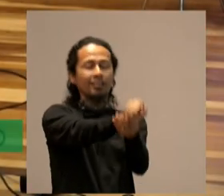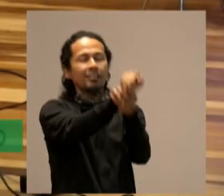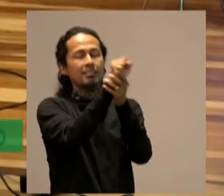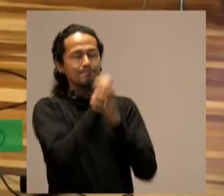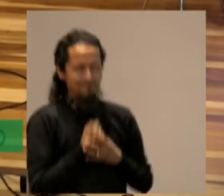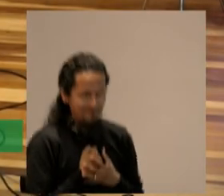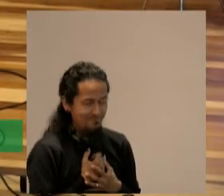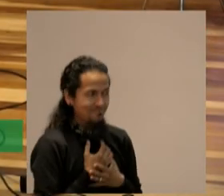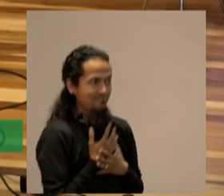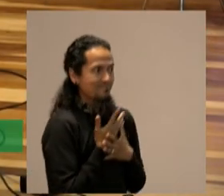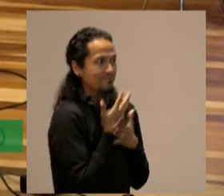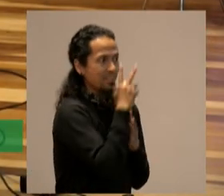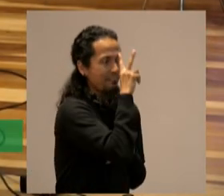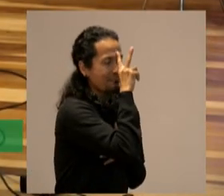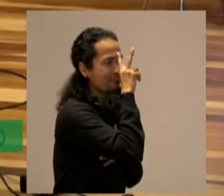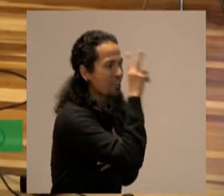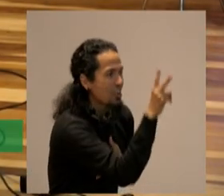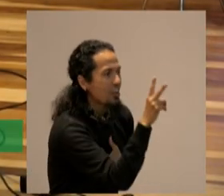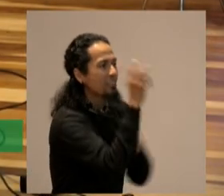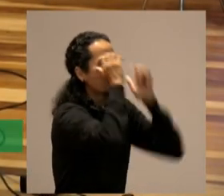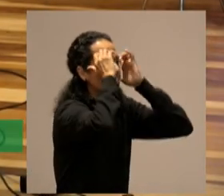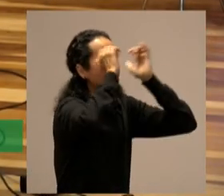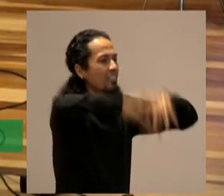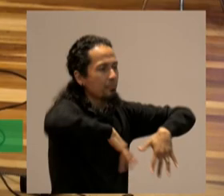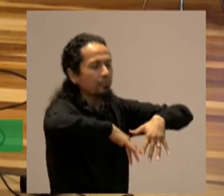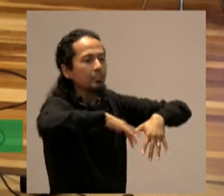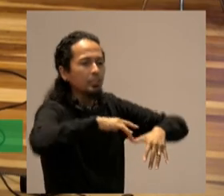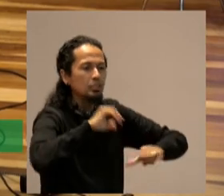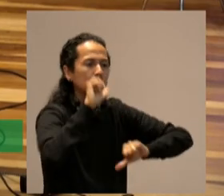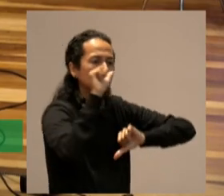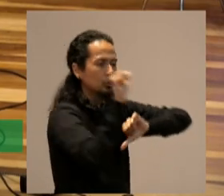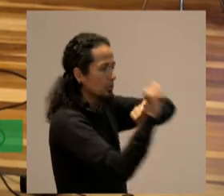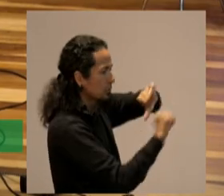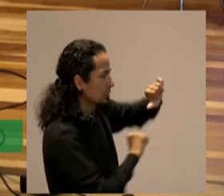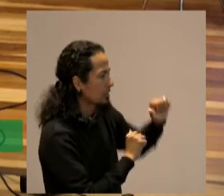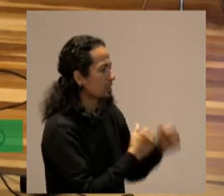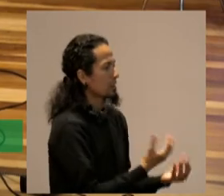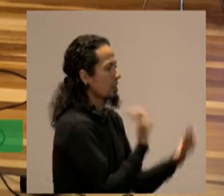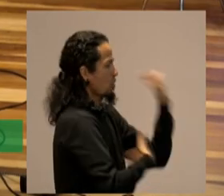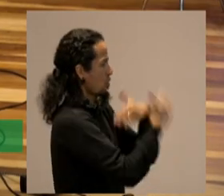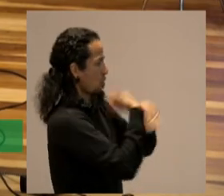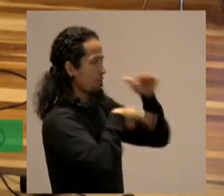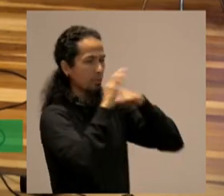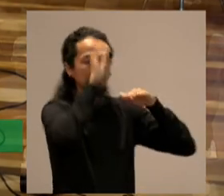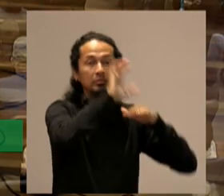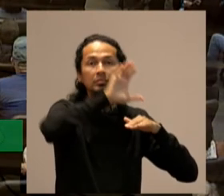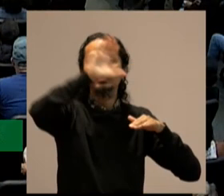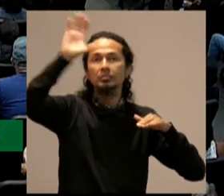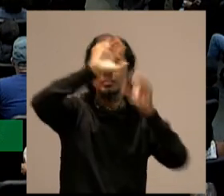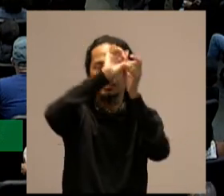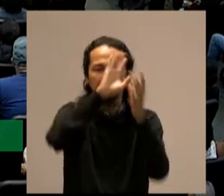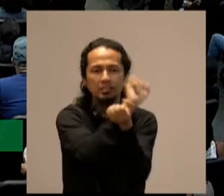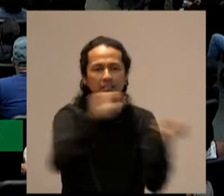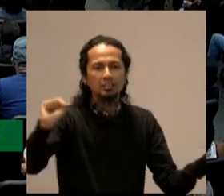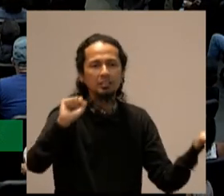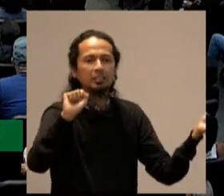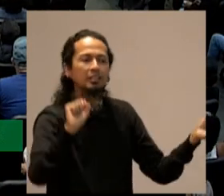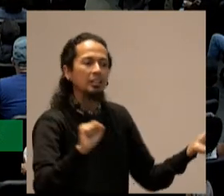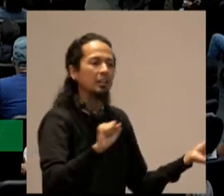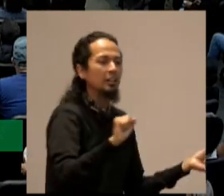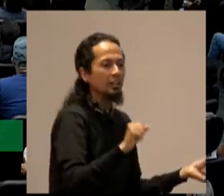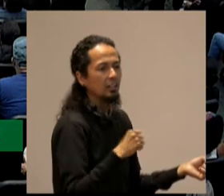me abandonas ao léu. Troca um pedaço de pão por um pedaço do céu. Ganância, veste, terno